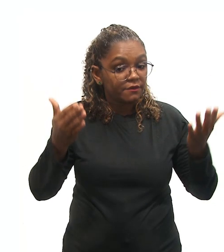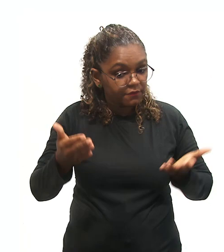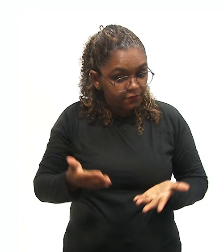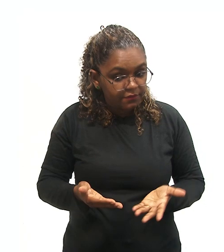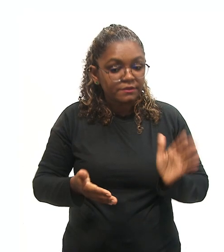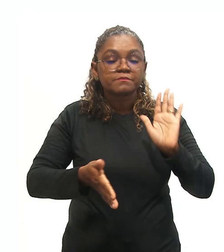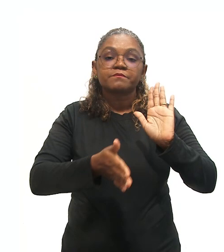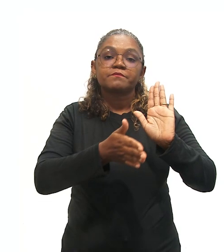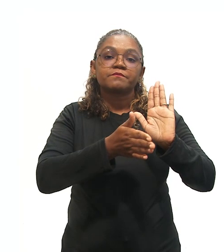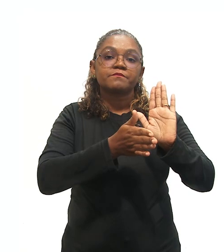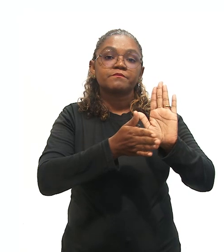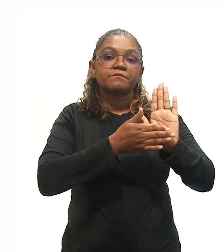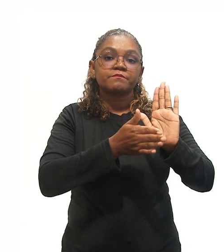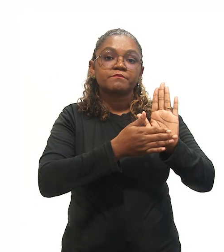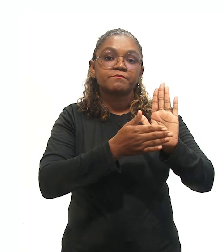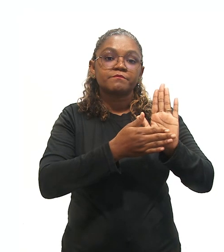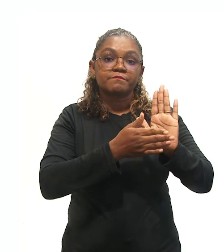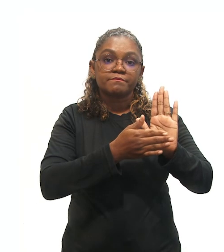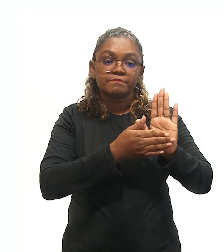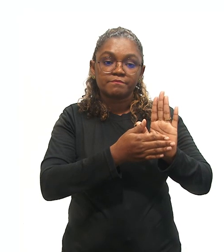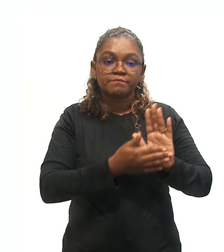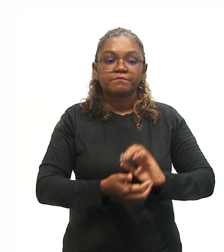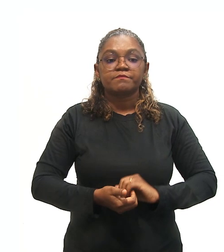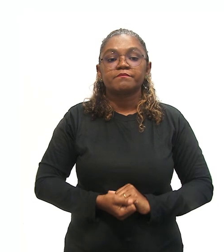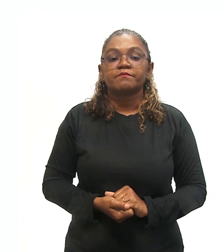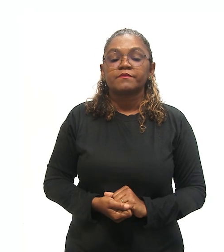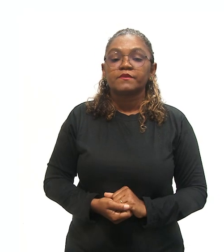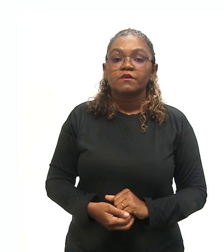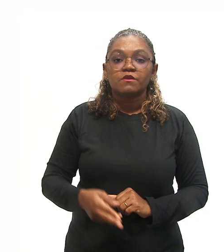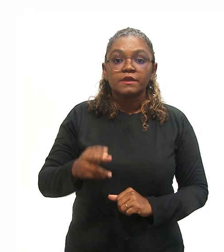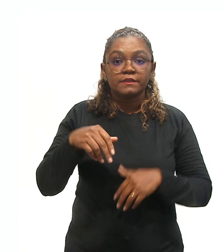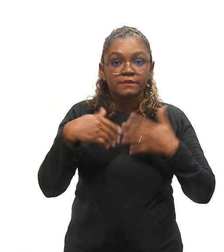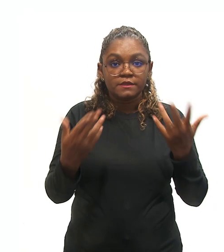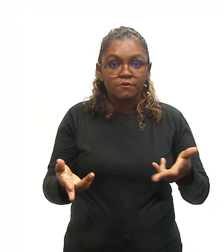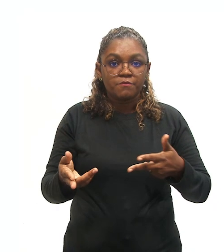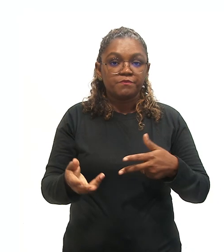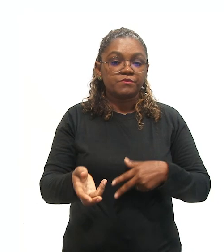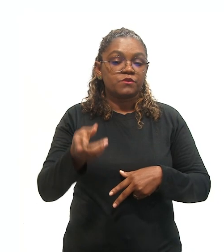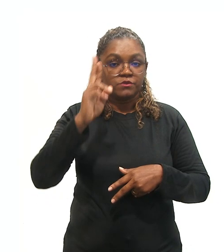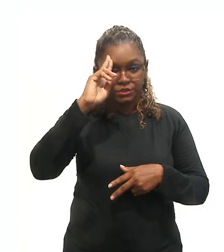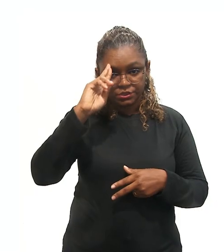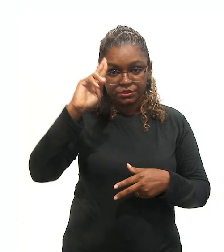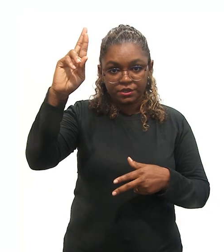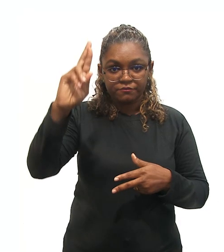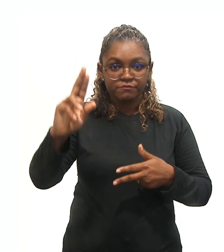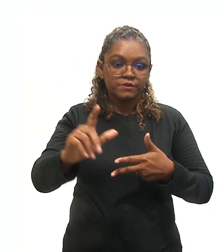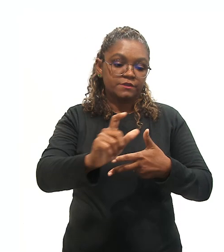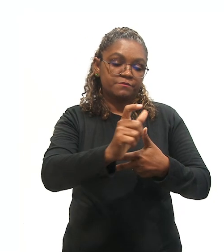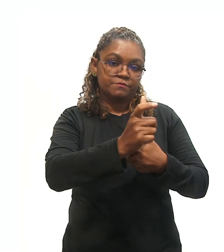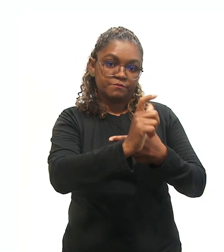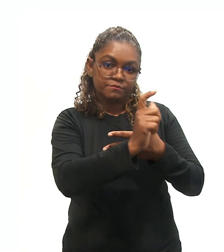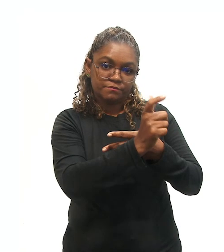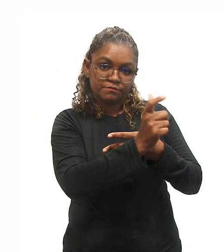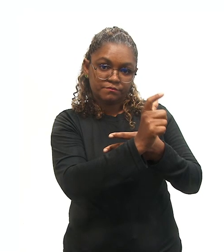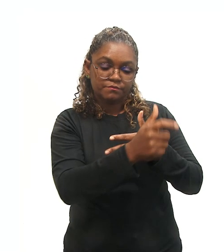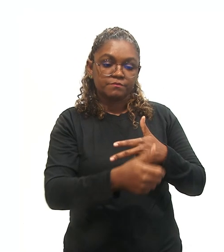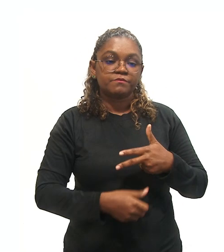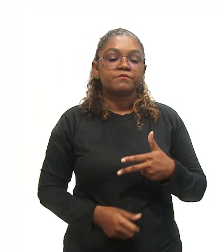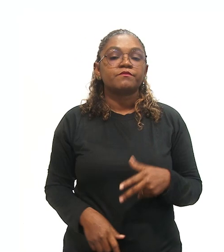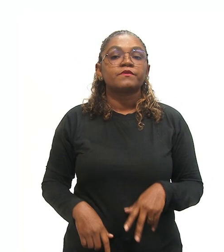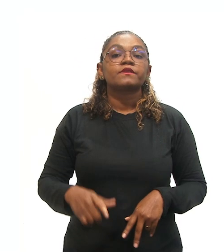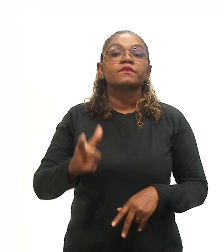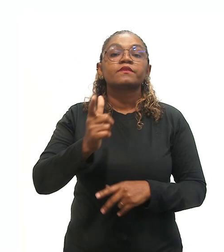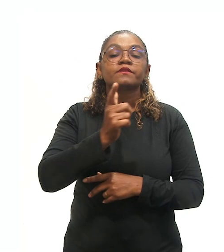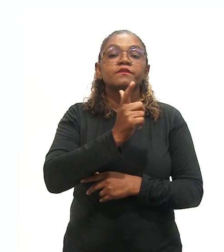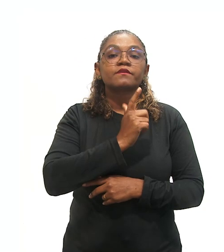ainda, as contas prestadas pelo chefe do Poder Executivo, que foi os relatórios que citamos, incluirão, além